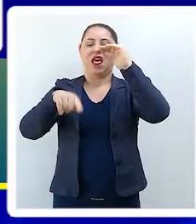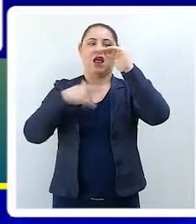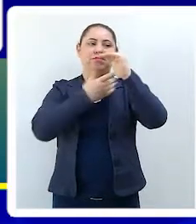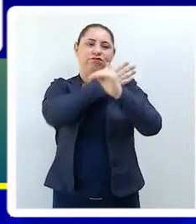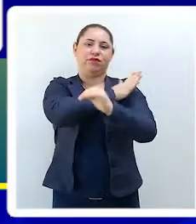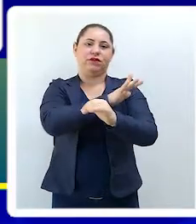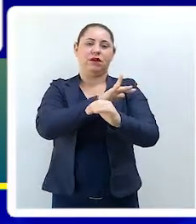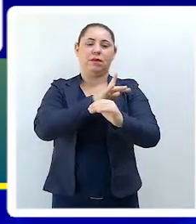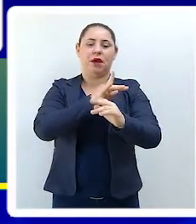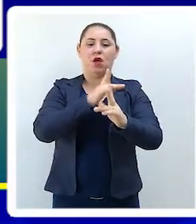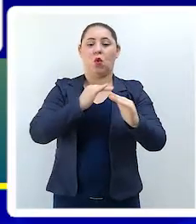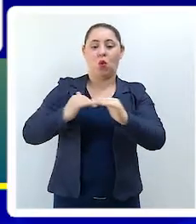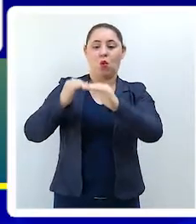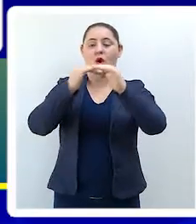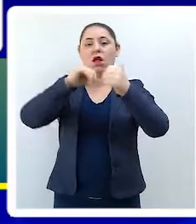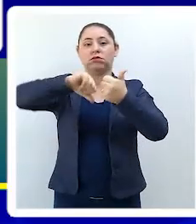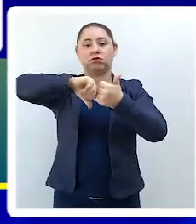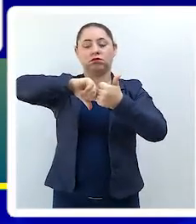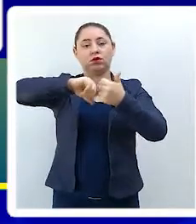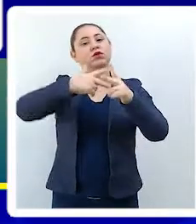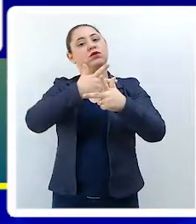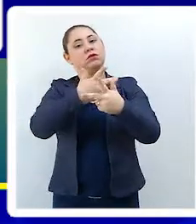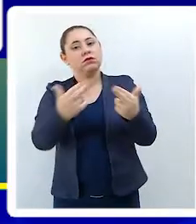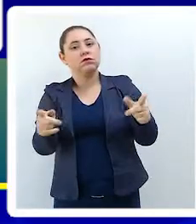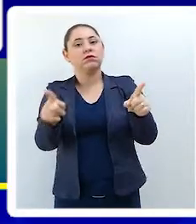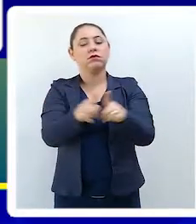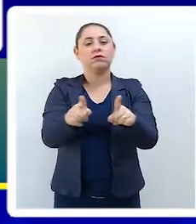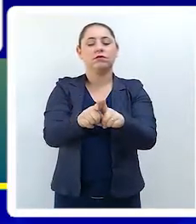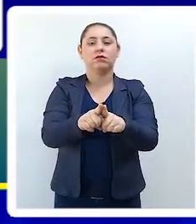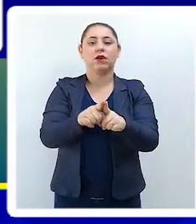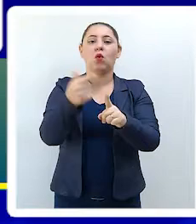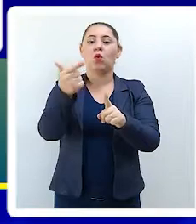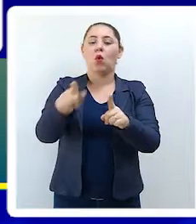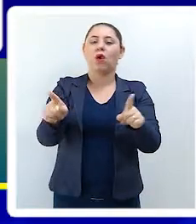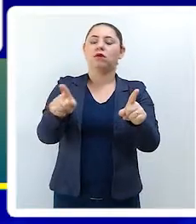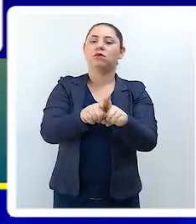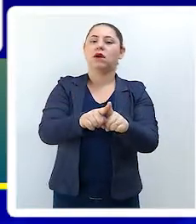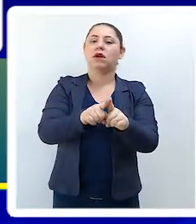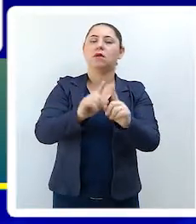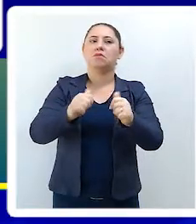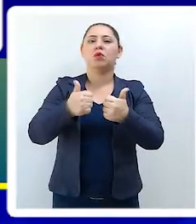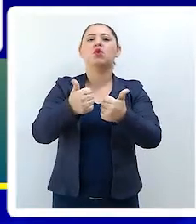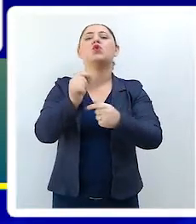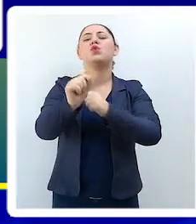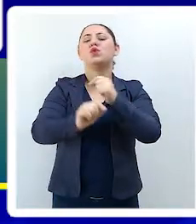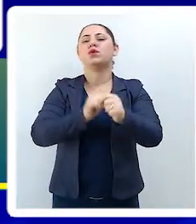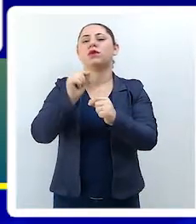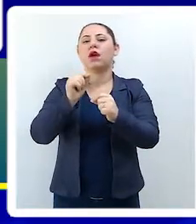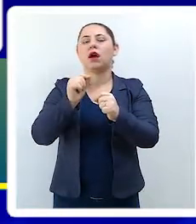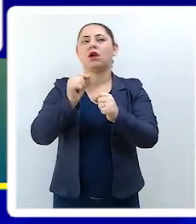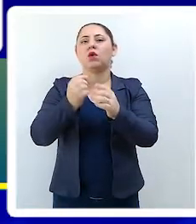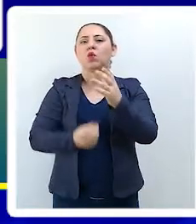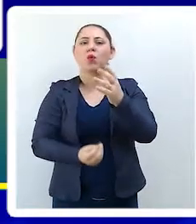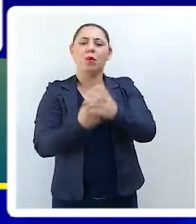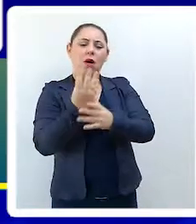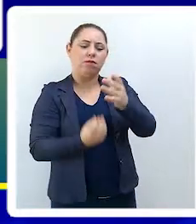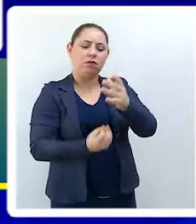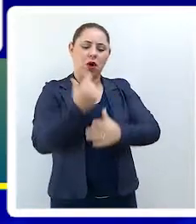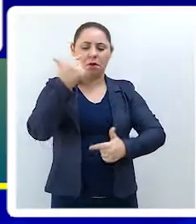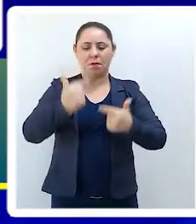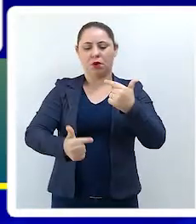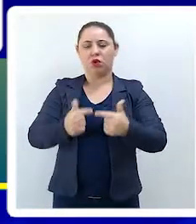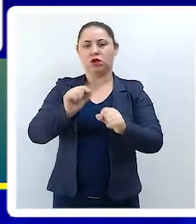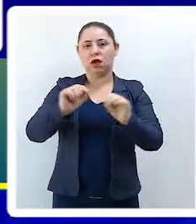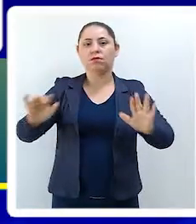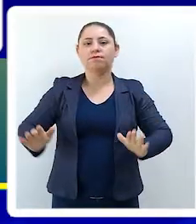provocam na seara, né, da igualdade de gênero, e, por outro lado, atuando positivamente, eu instituo